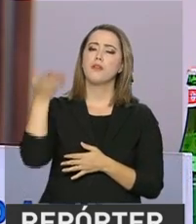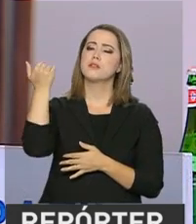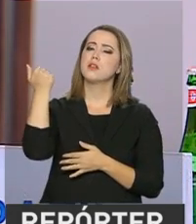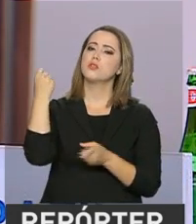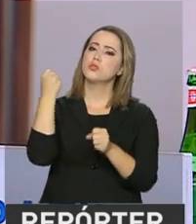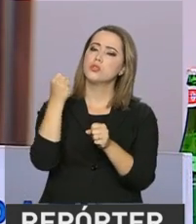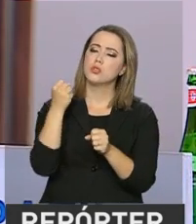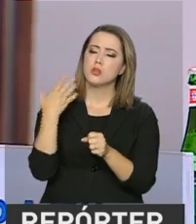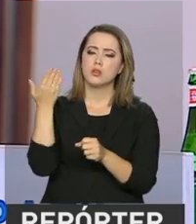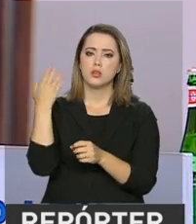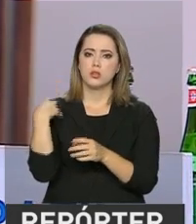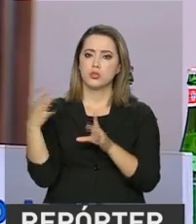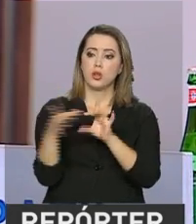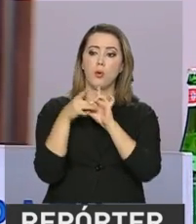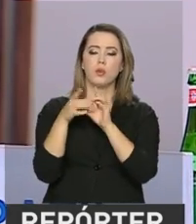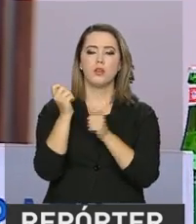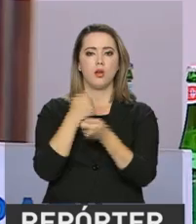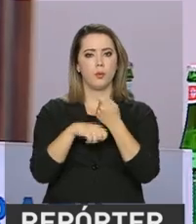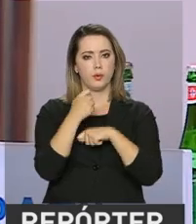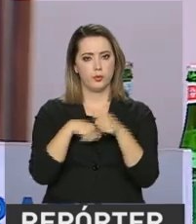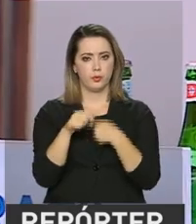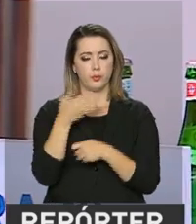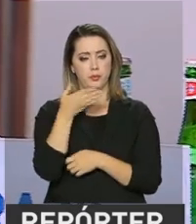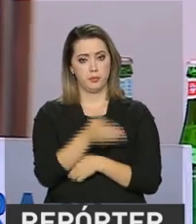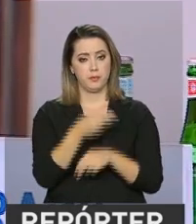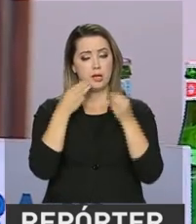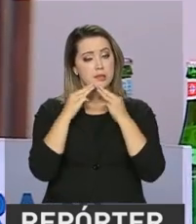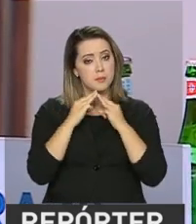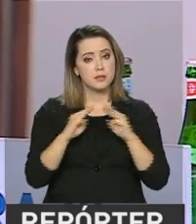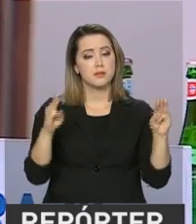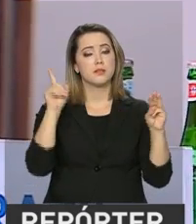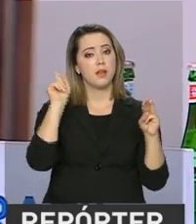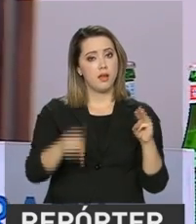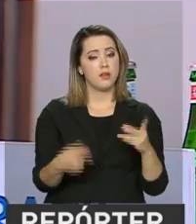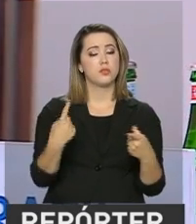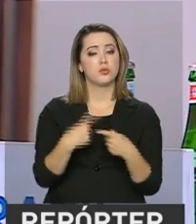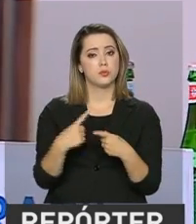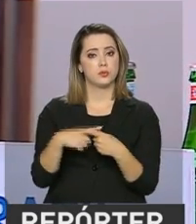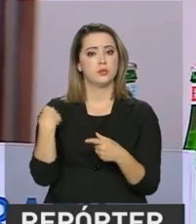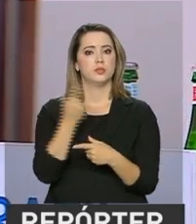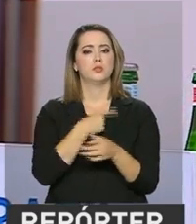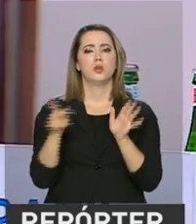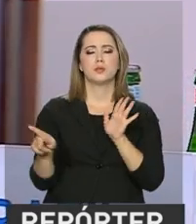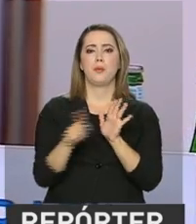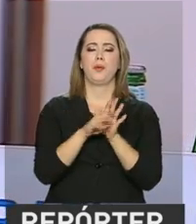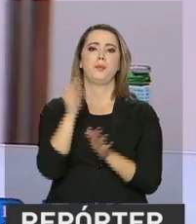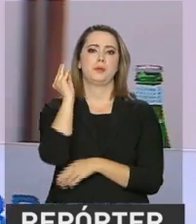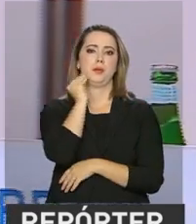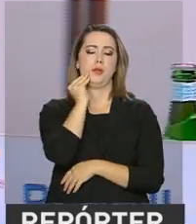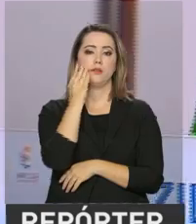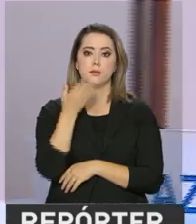parcerias econômicas. Essa mensagem é inspirada em nossa própria